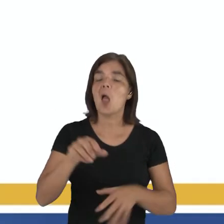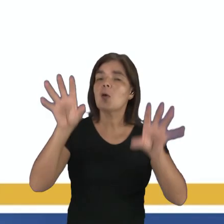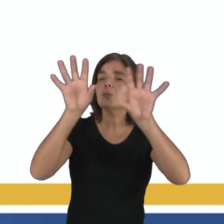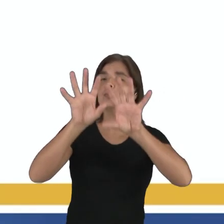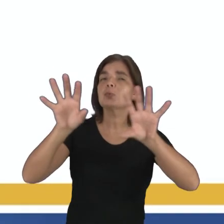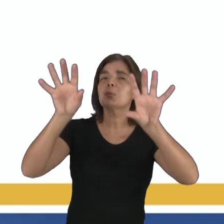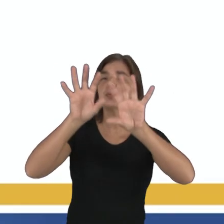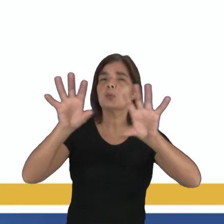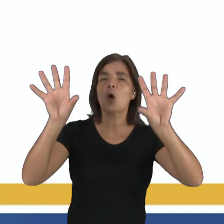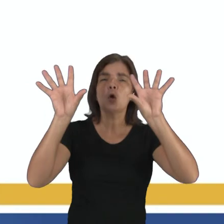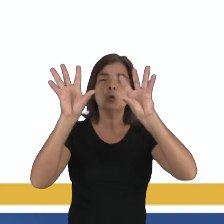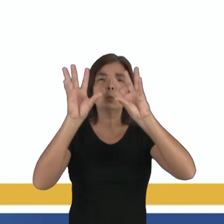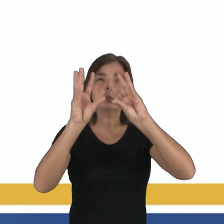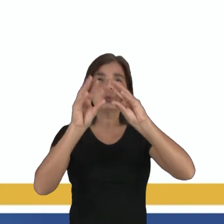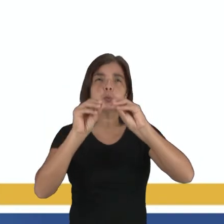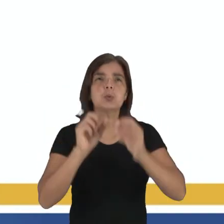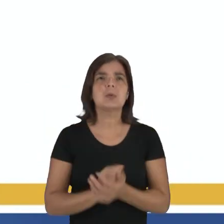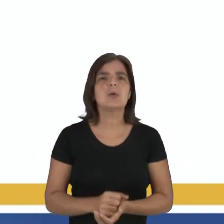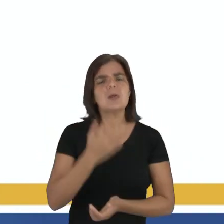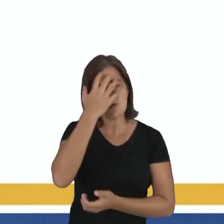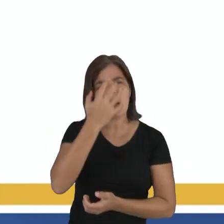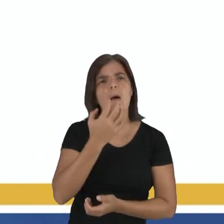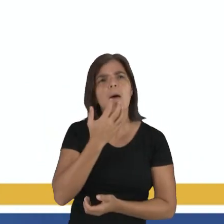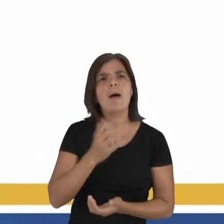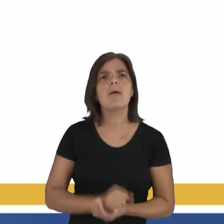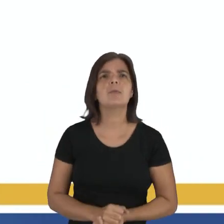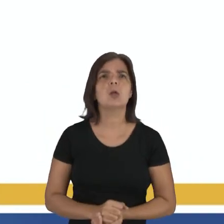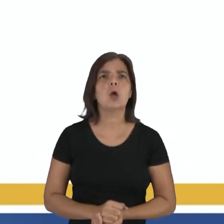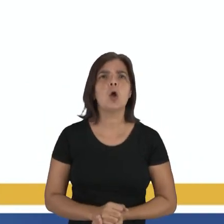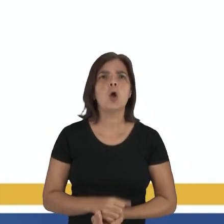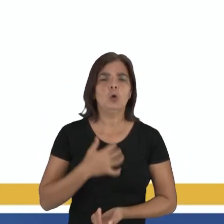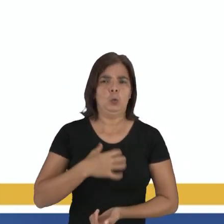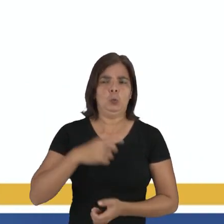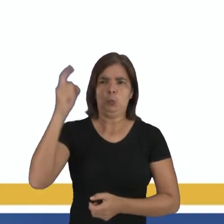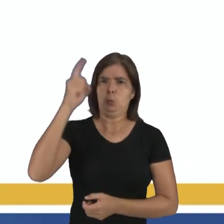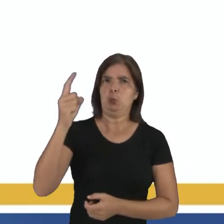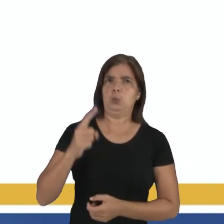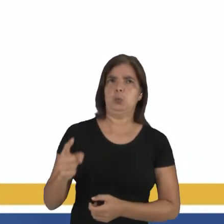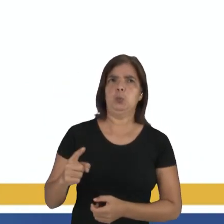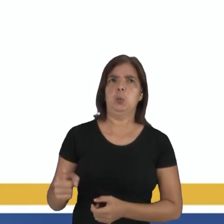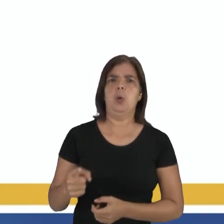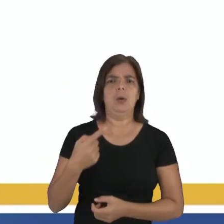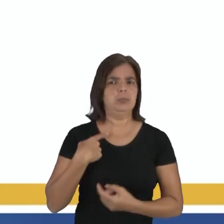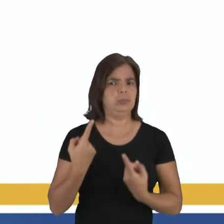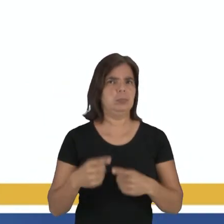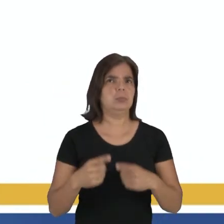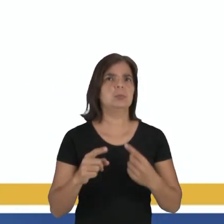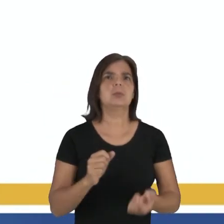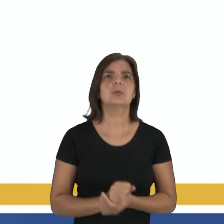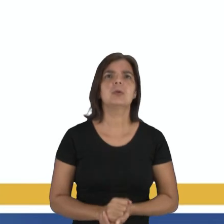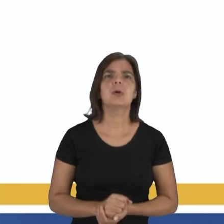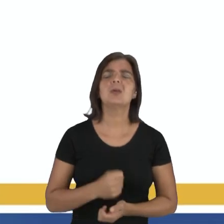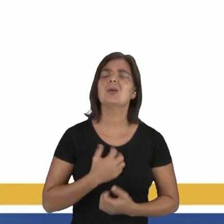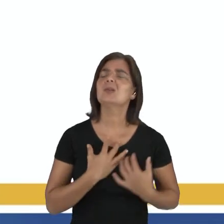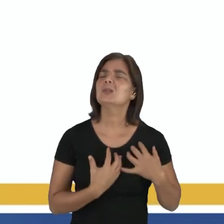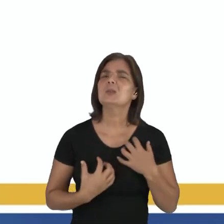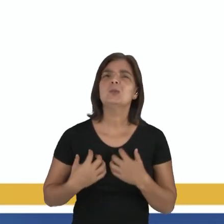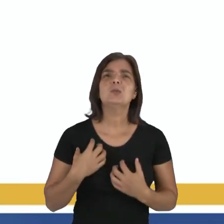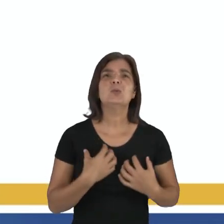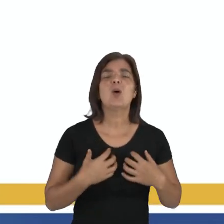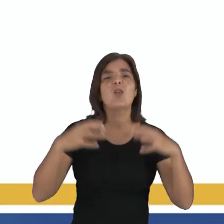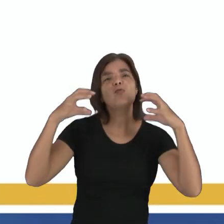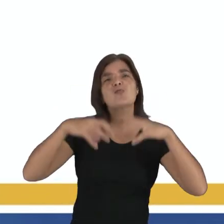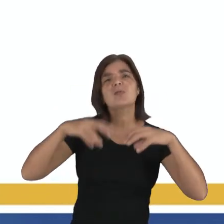nuvem densa e sombria. E a raiva? É um estrondo de trovões ameaçadores. E a angústia é o quê?